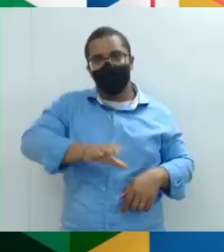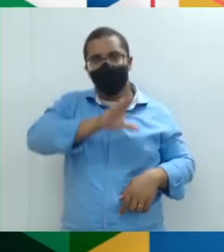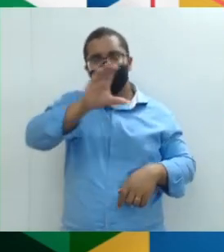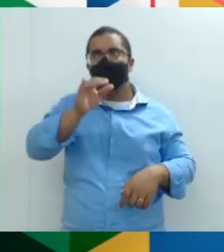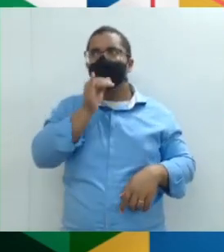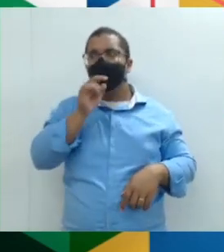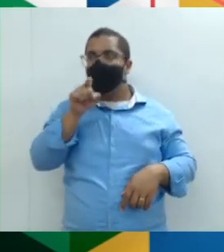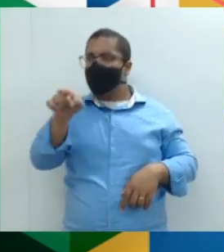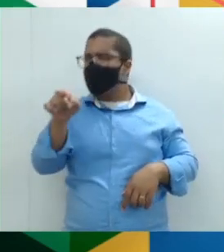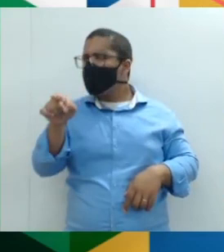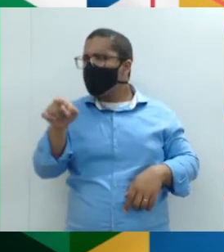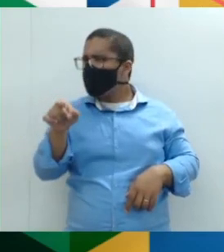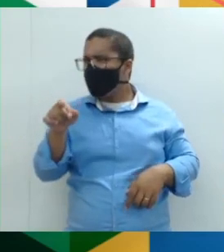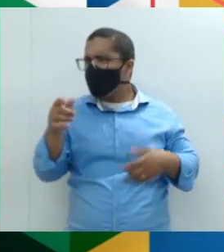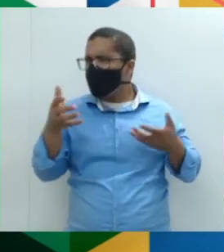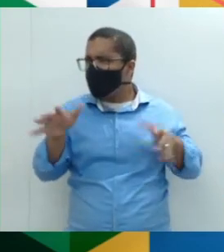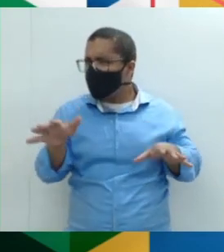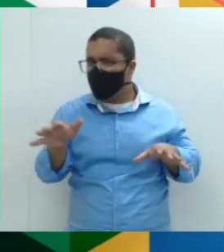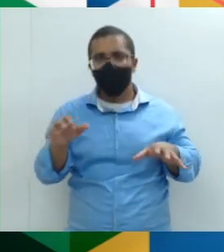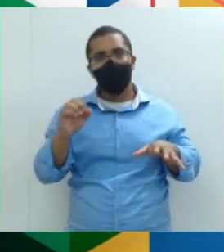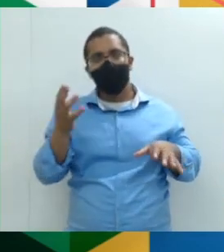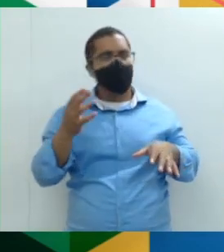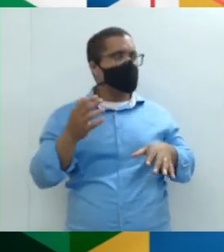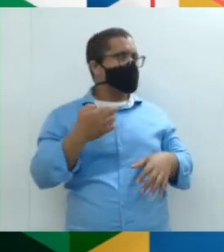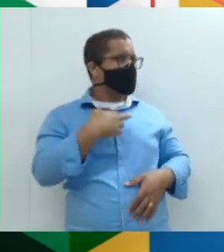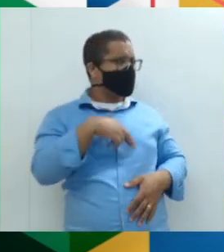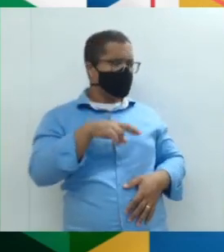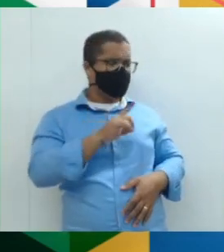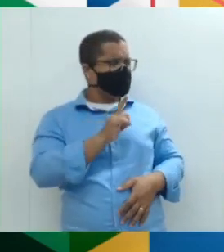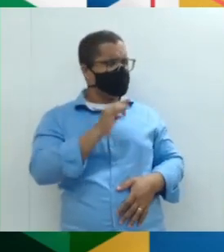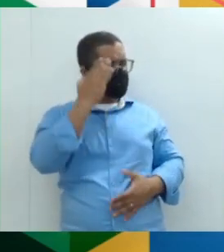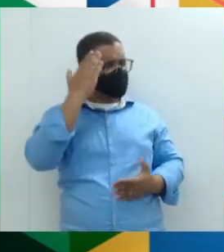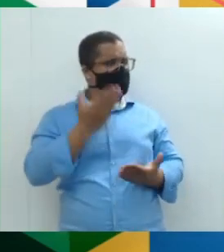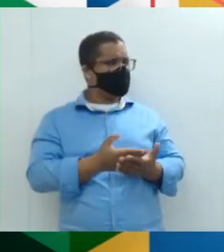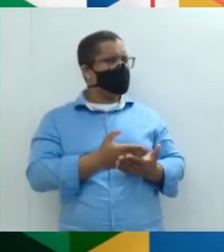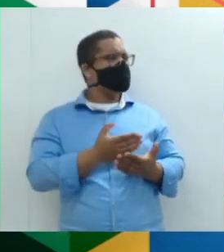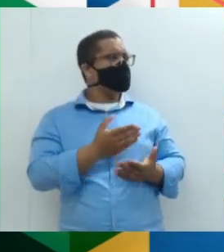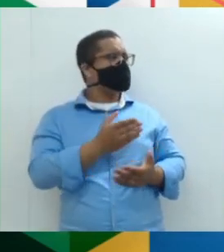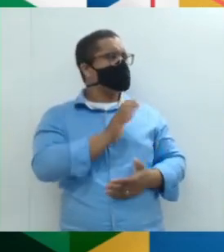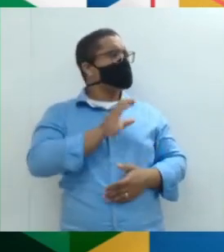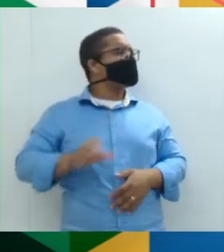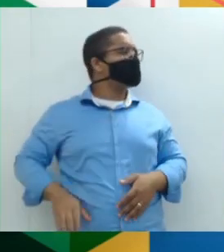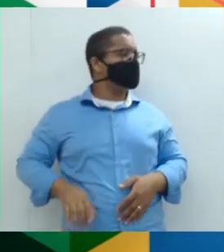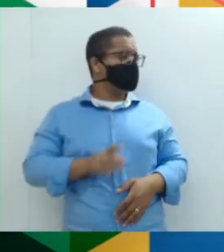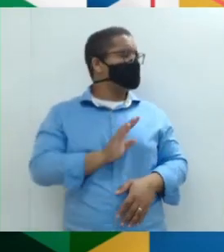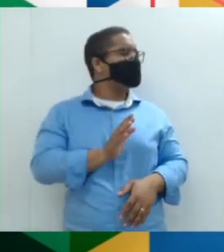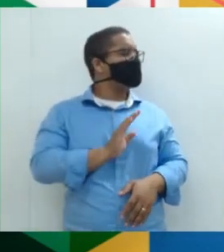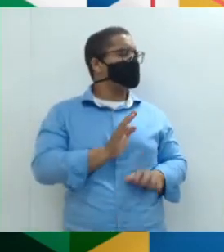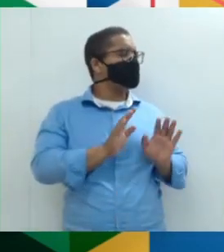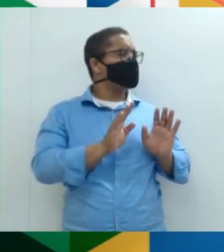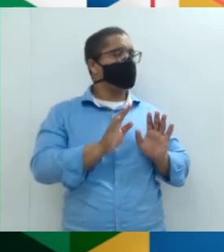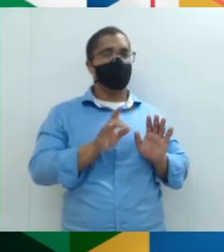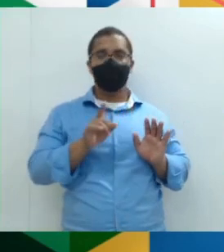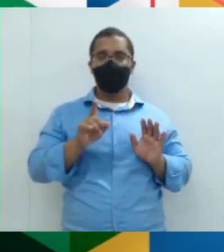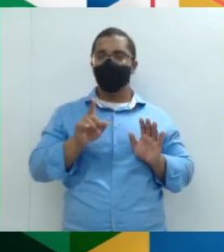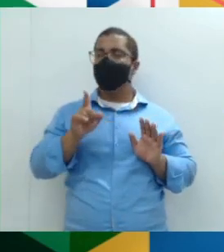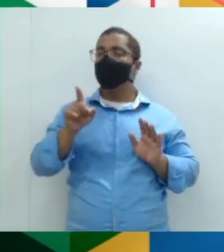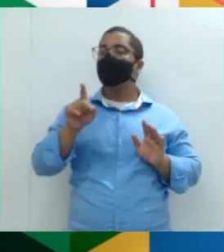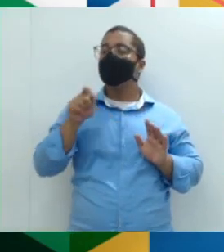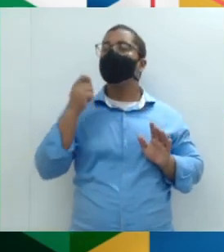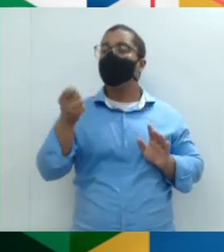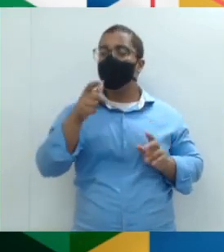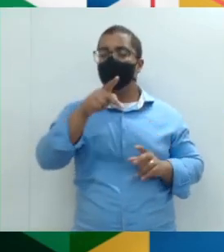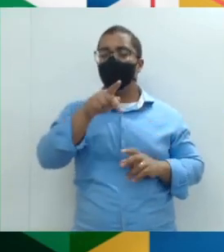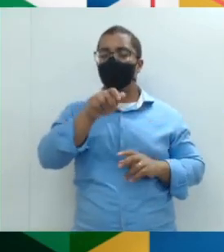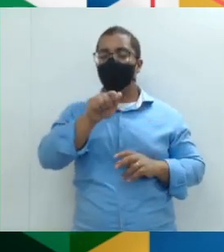pense diferente, né, ou aquele que não tenha a religião e a crença em Cristo, será considerado pagão. Logo, se em outro momento